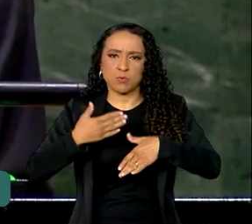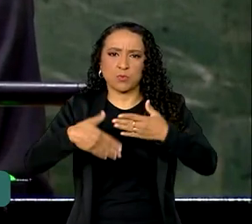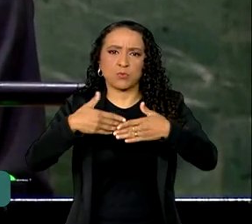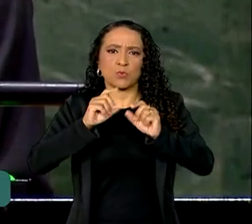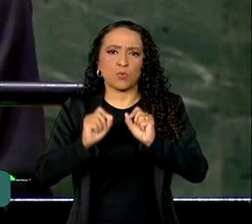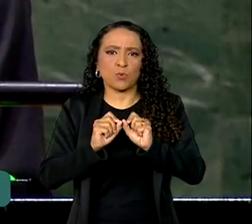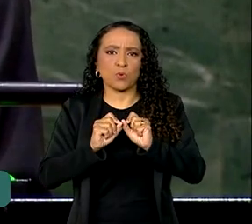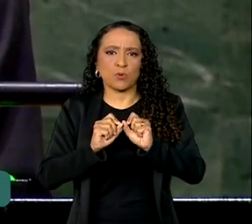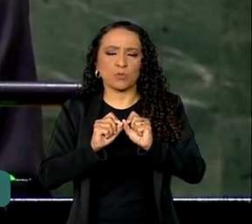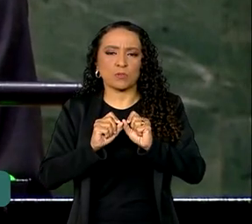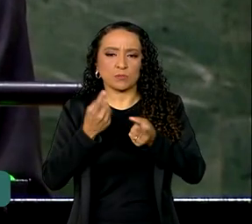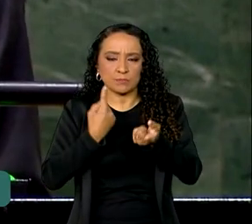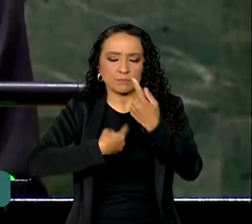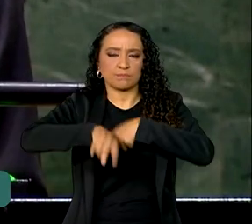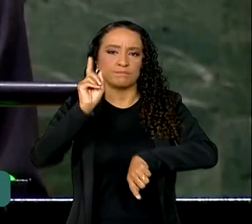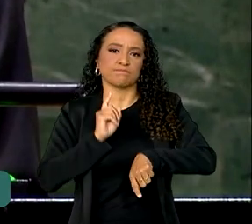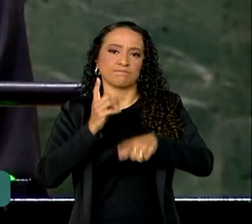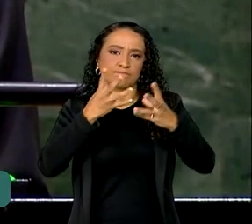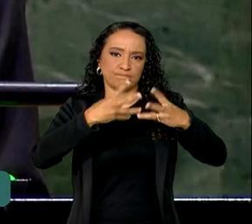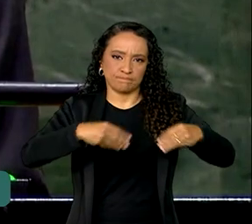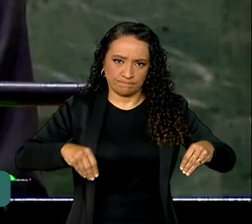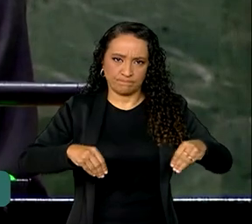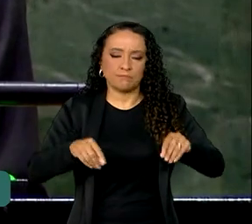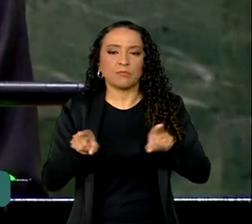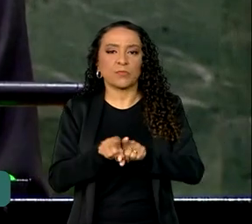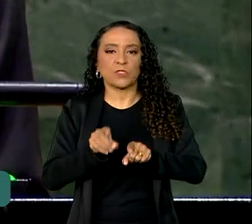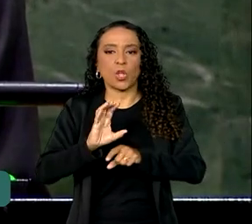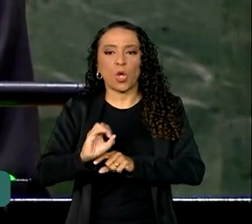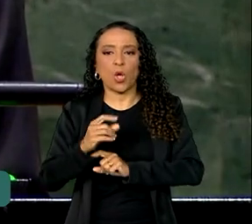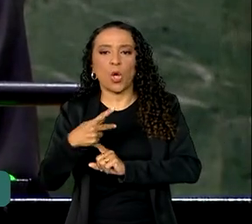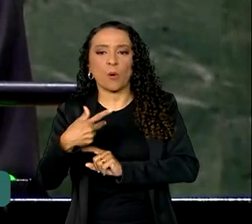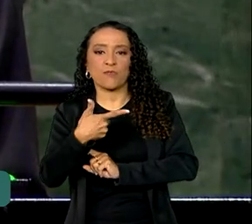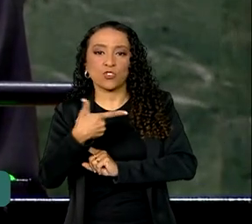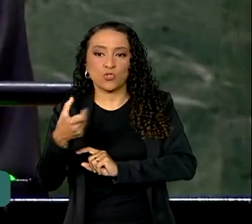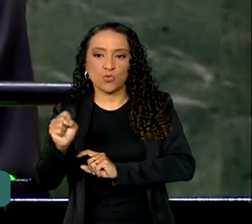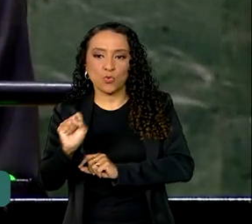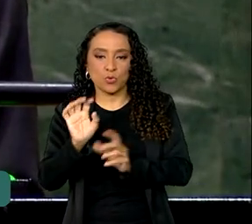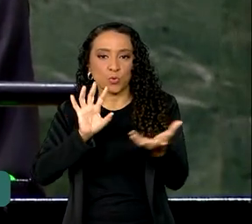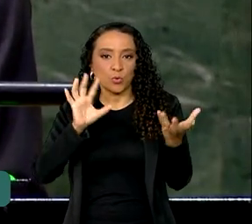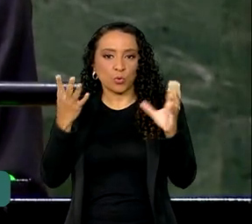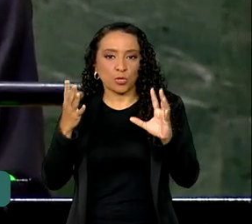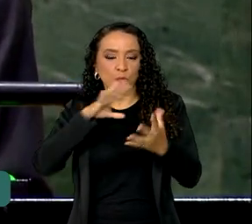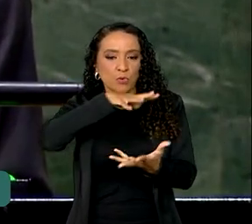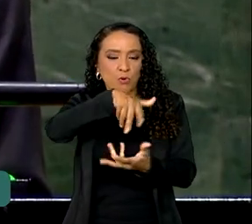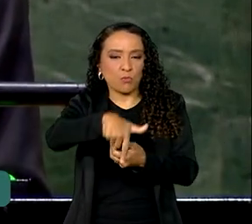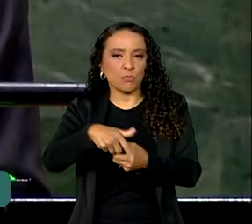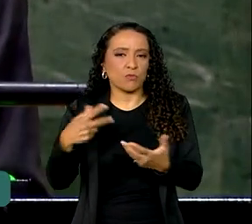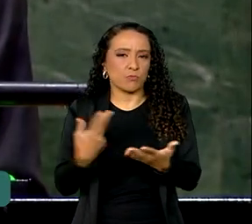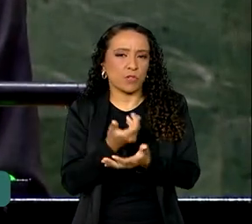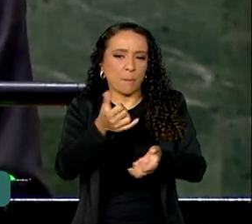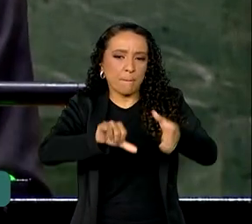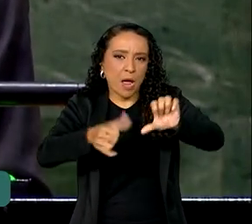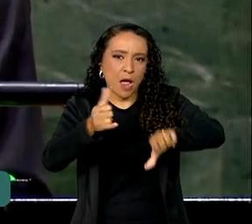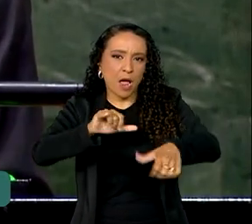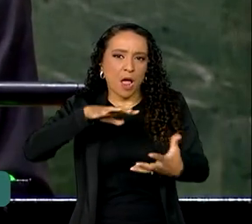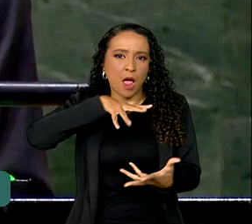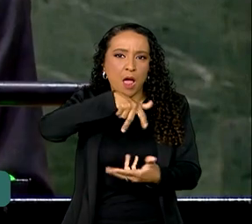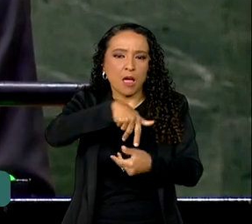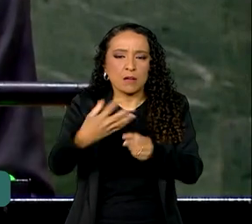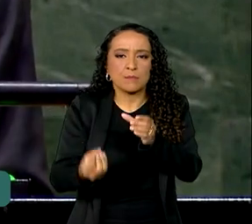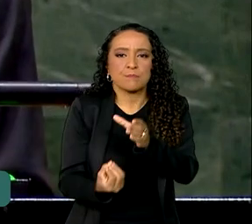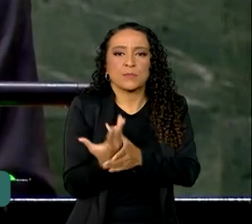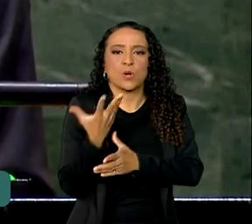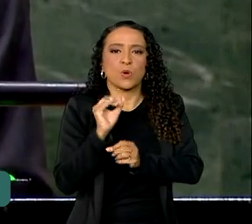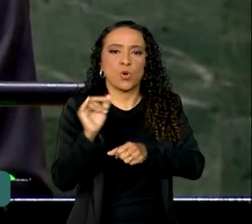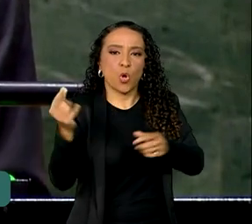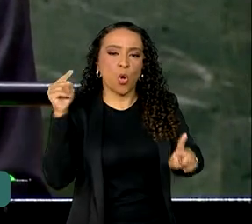a superação desses flagelos. Na COP28 do clima, o mundo realizou um balanço global da implementação